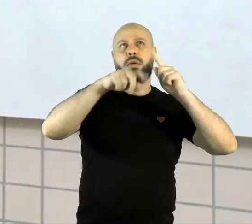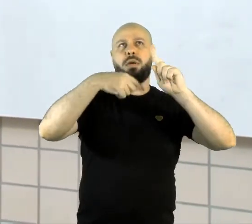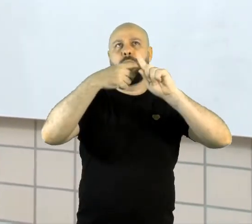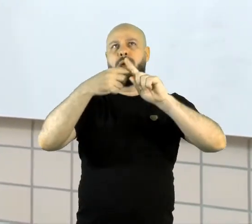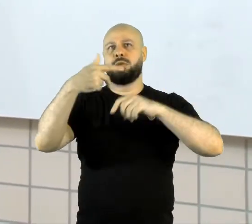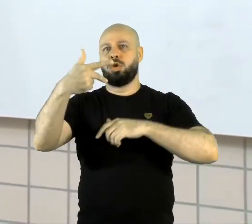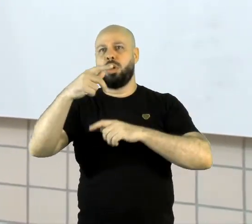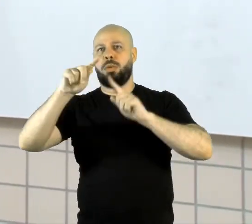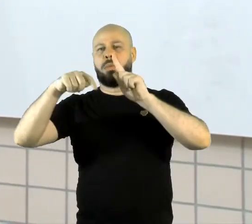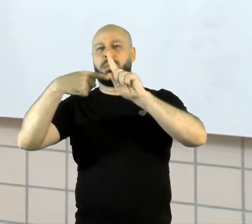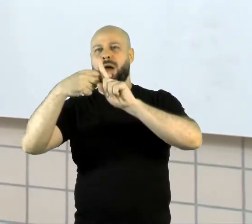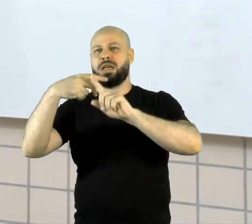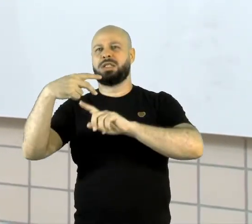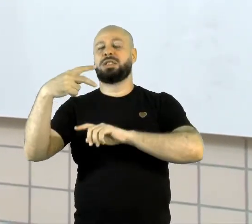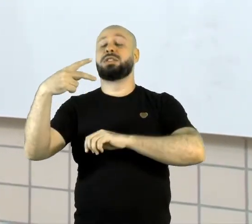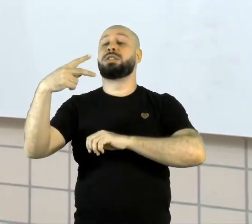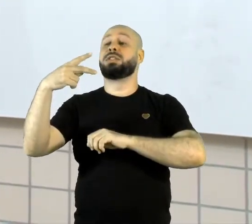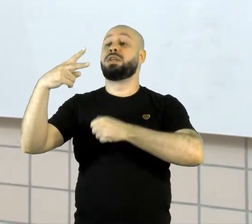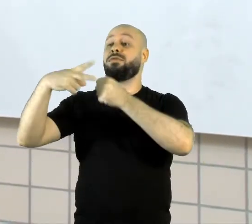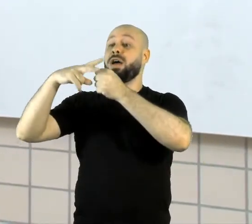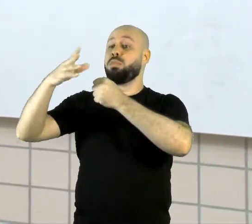verbo. Só que o verbo aqui é o verbo